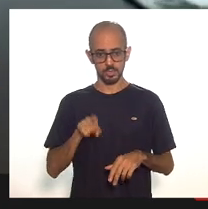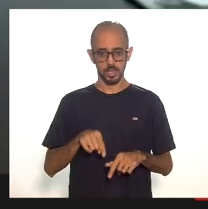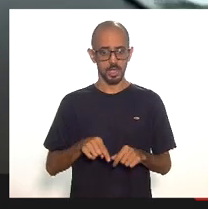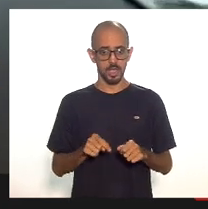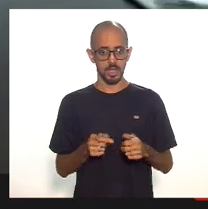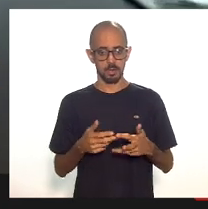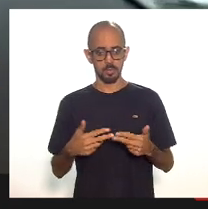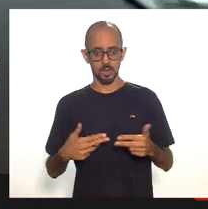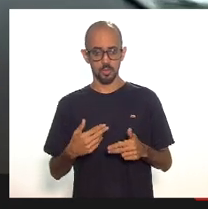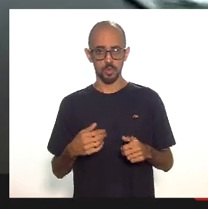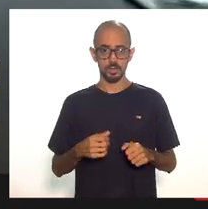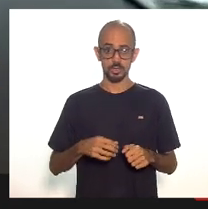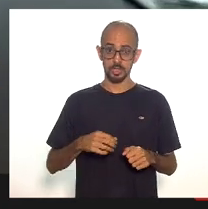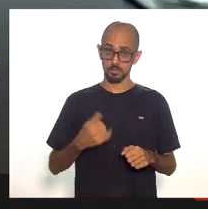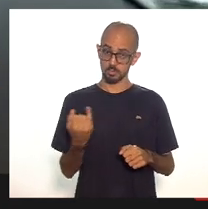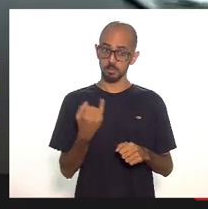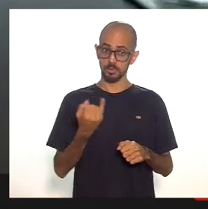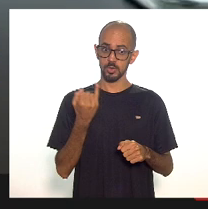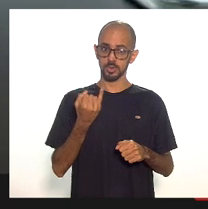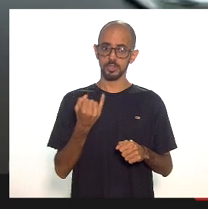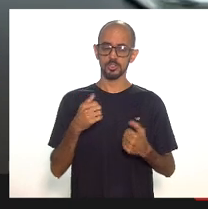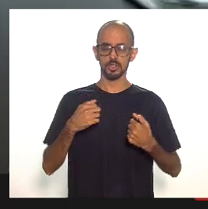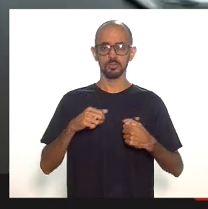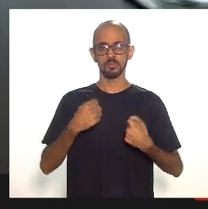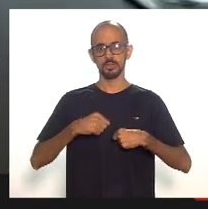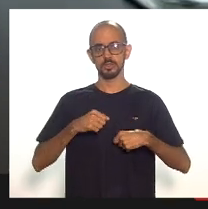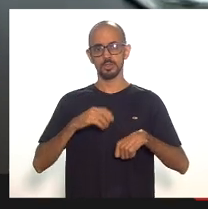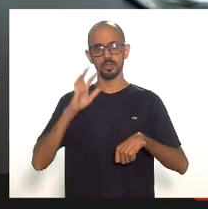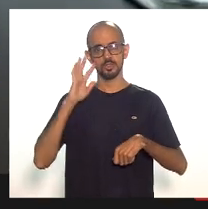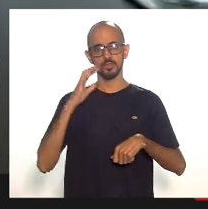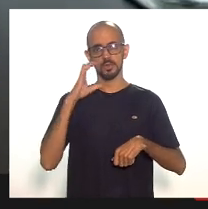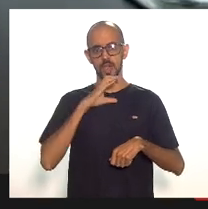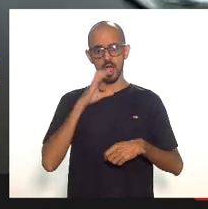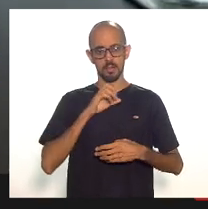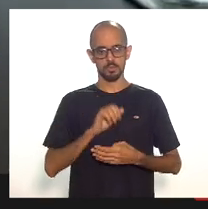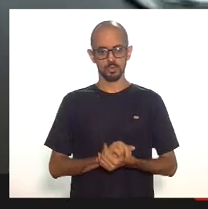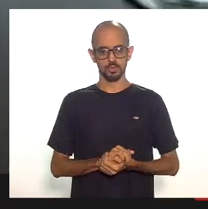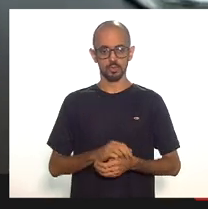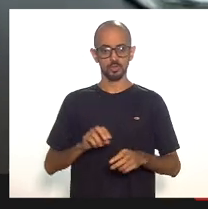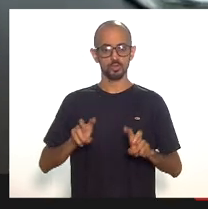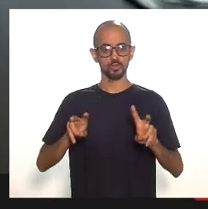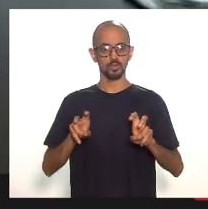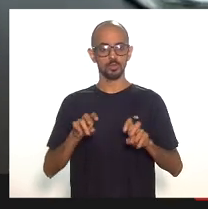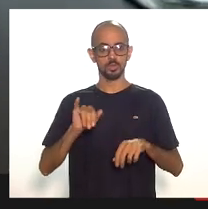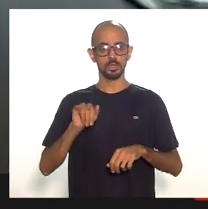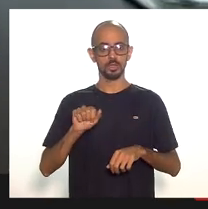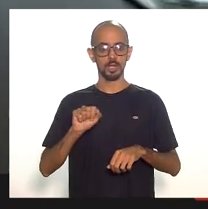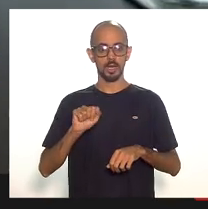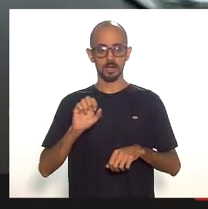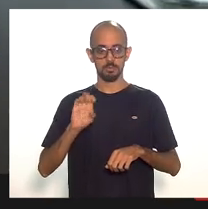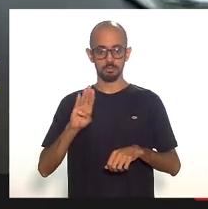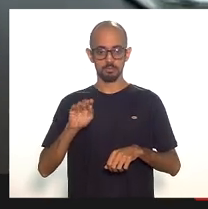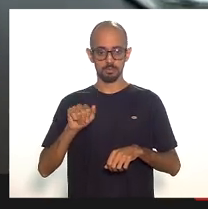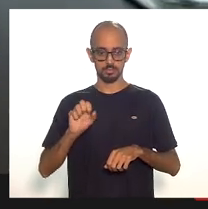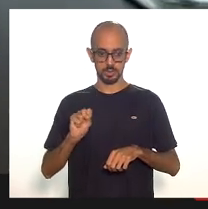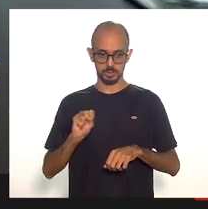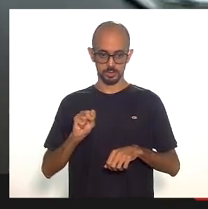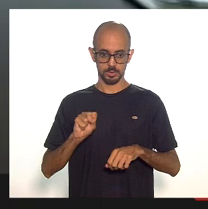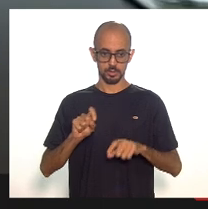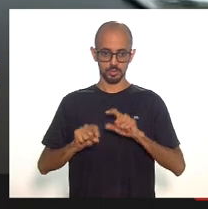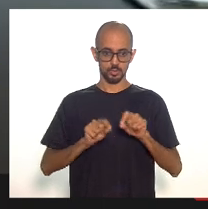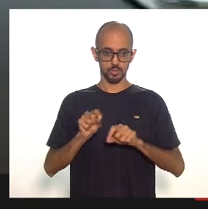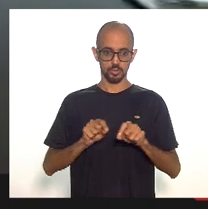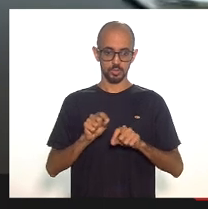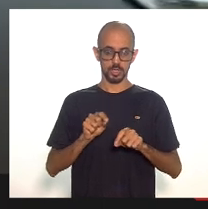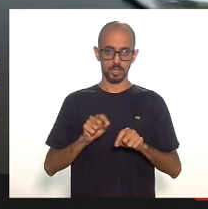uma coisa certa e tem que ser o mais rápido possível. Quanto ao Iabas, vamos para o Iabas. Do Iabas, ao final deputado,